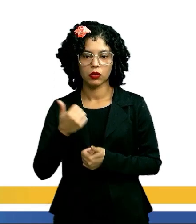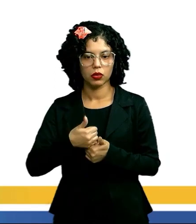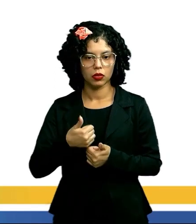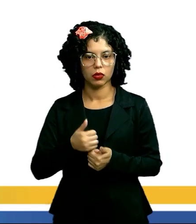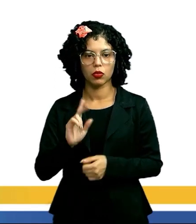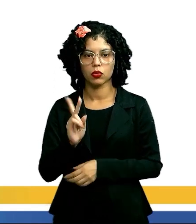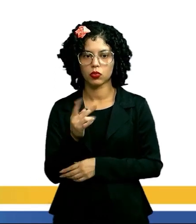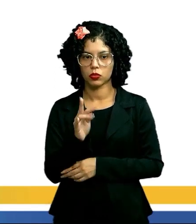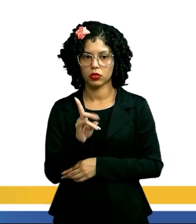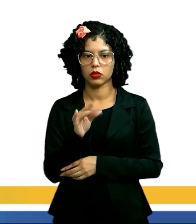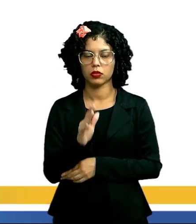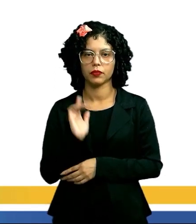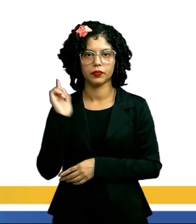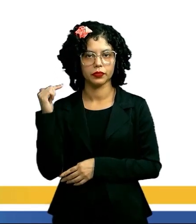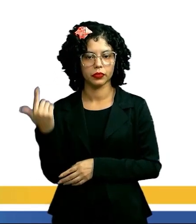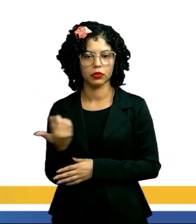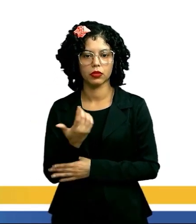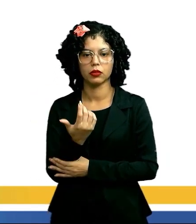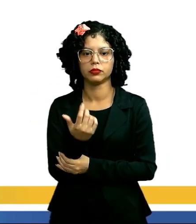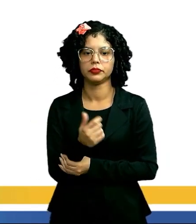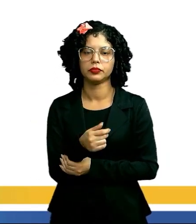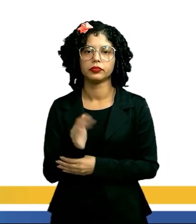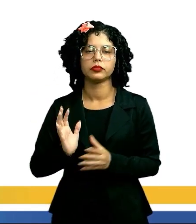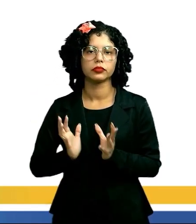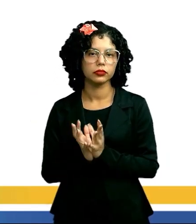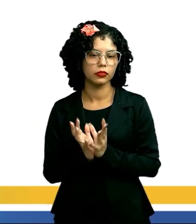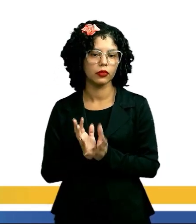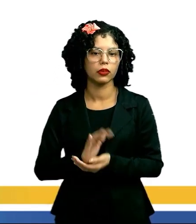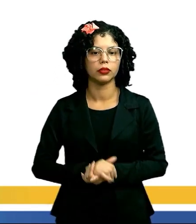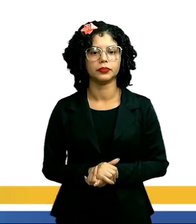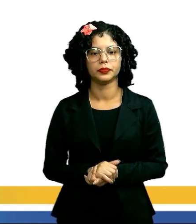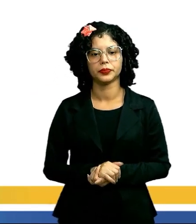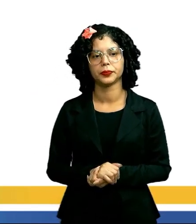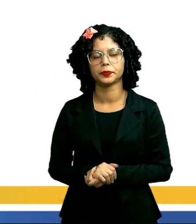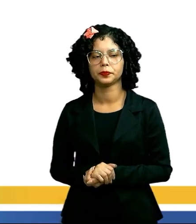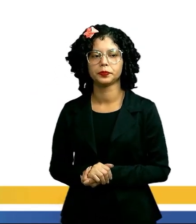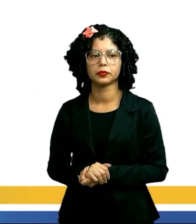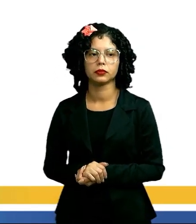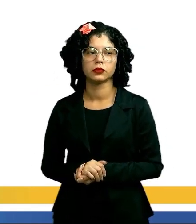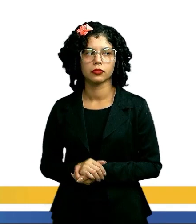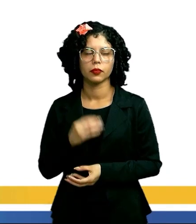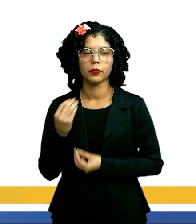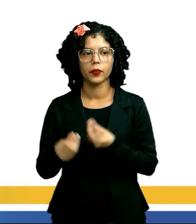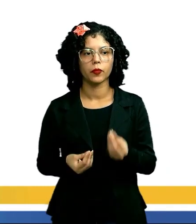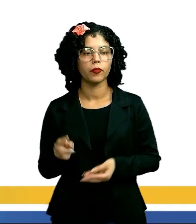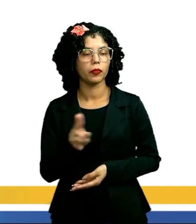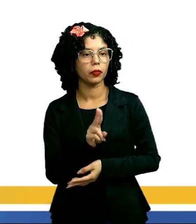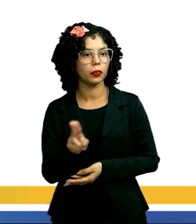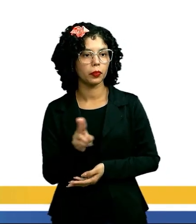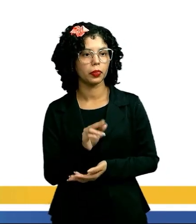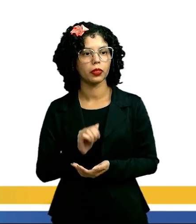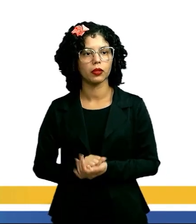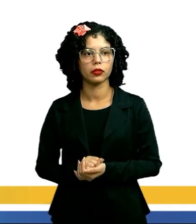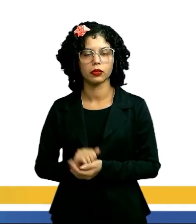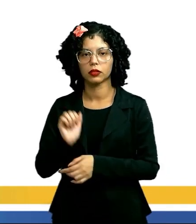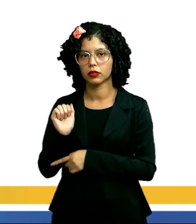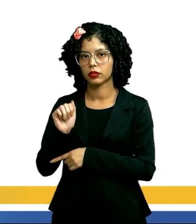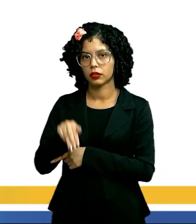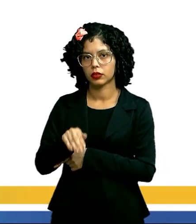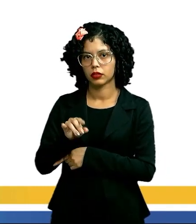dos hidrogênios por outros grupamentos, perfeito? Vamos ver então. Como que eu dou nome a uma